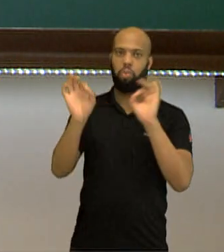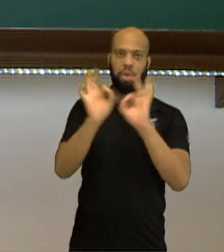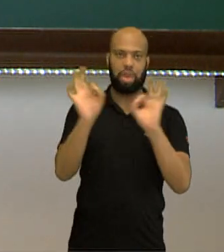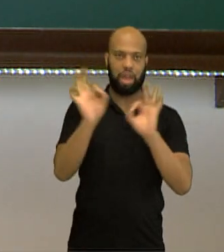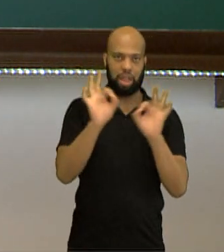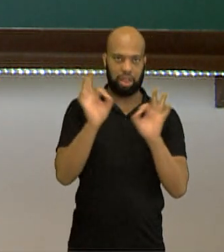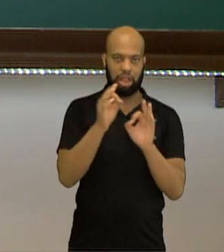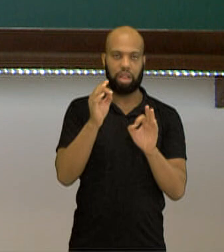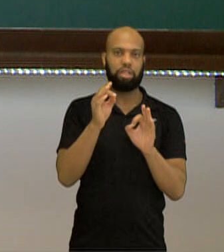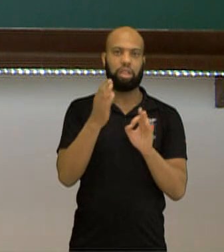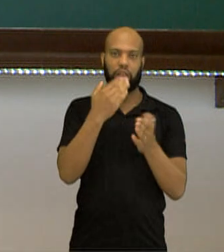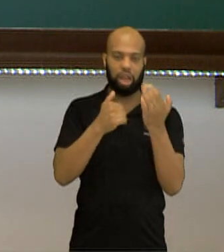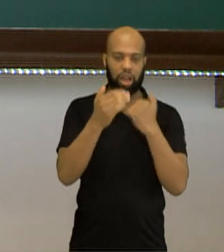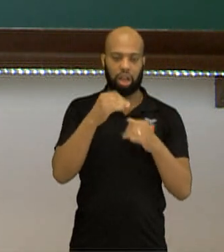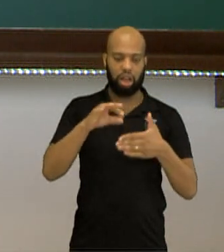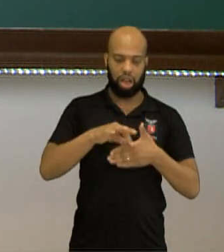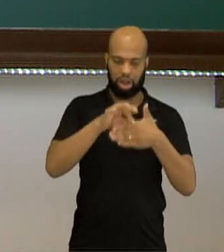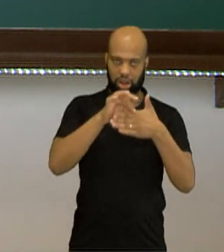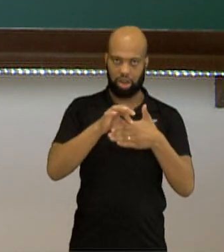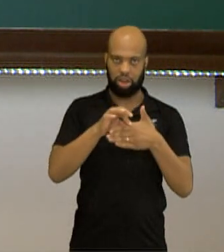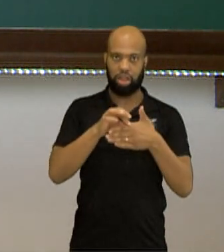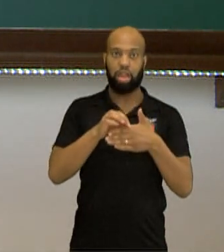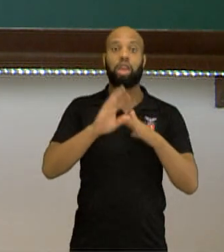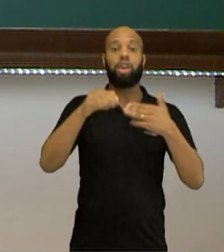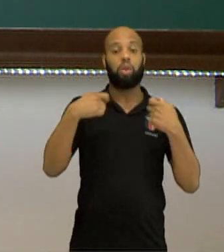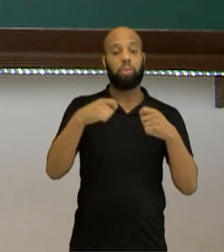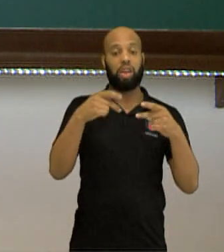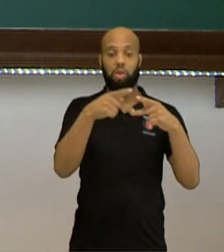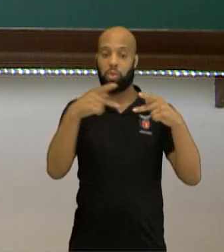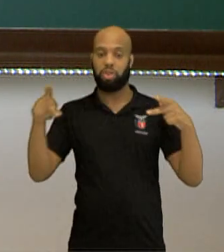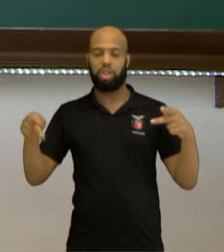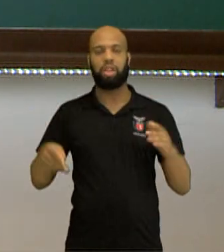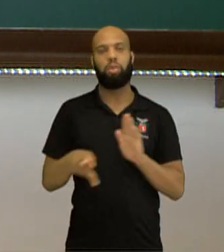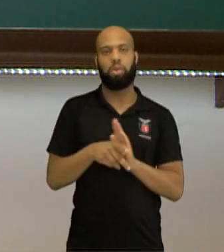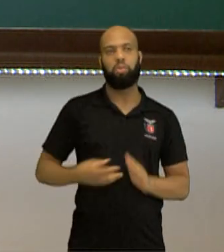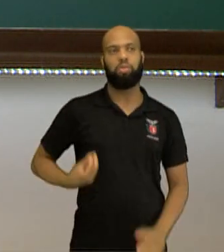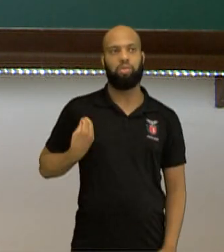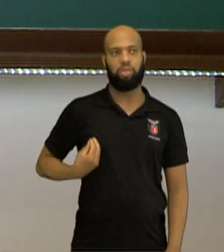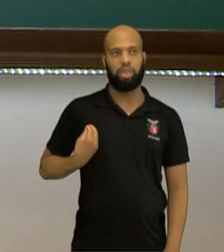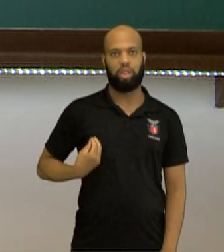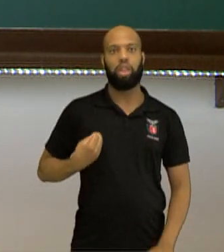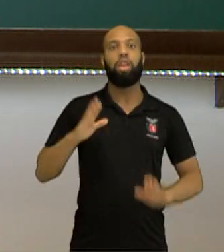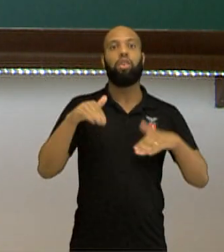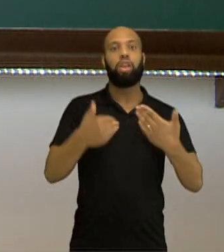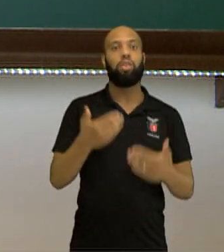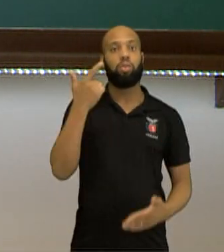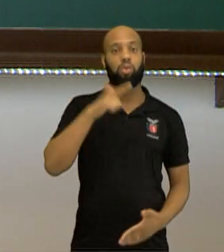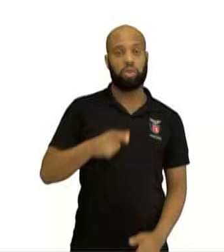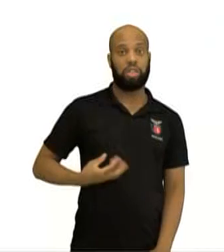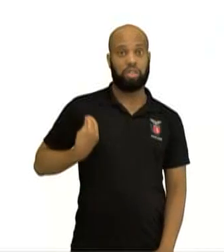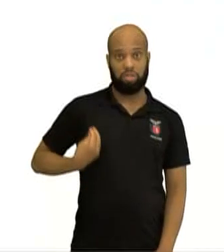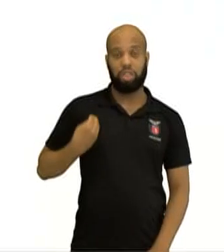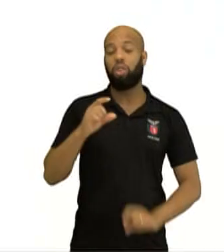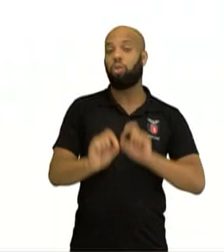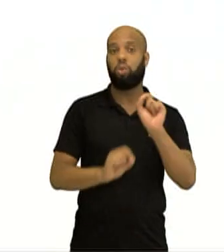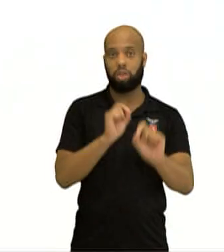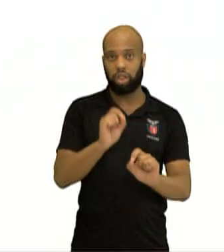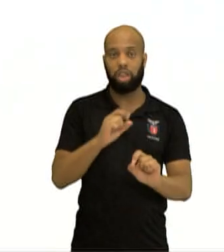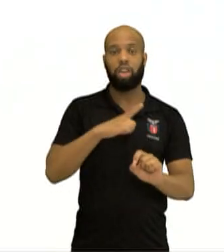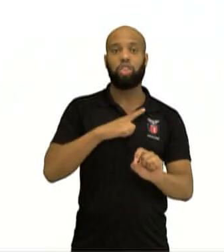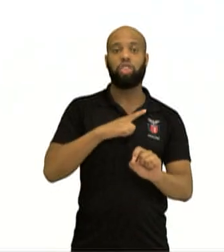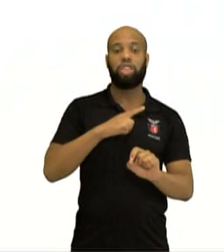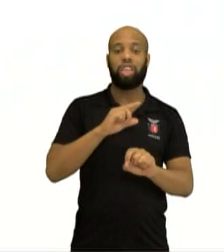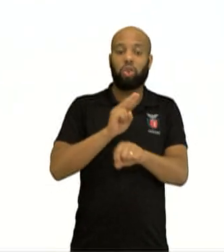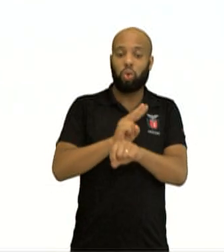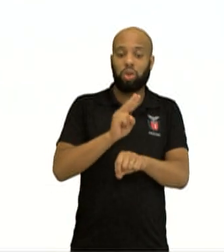os aminoácidos necessários, as proteínas necessárias ali para sua alimentação. Então, para suprir isso, foi necessário, né, cuidar